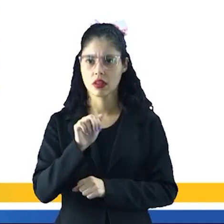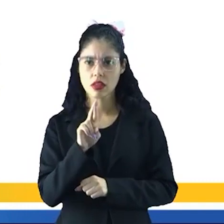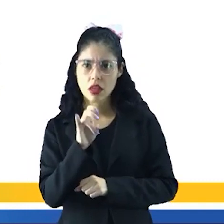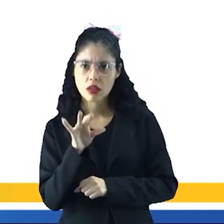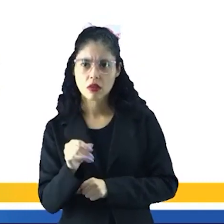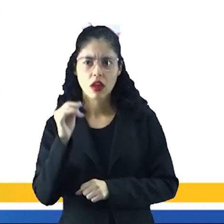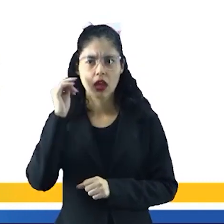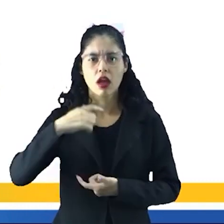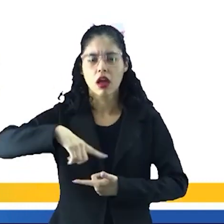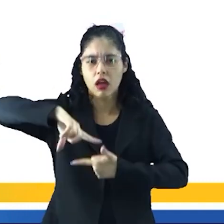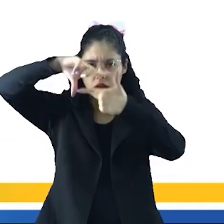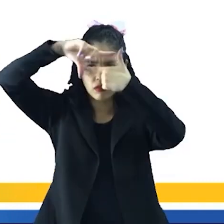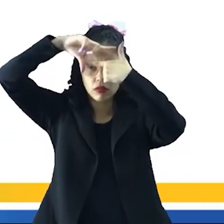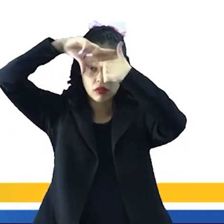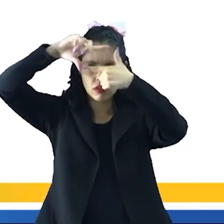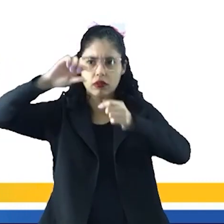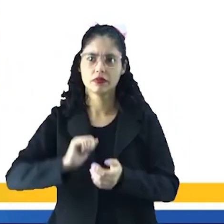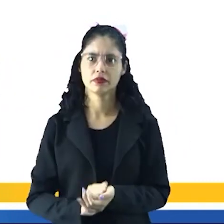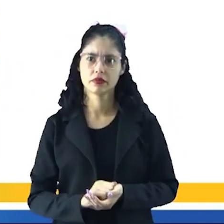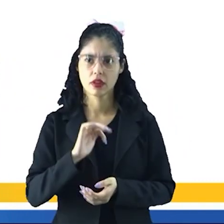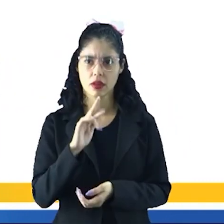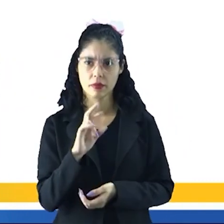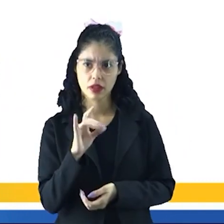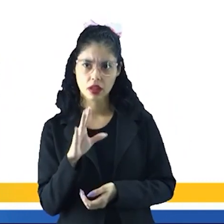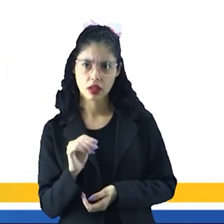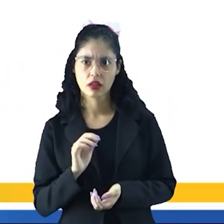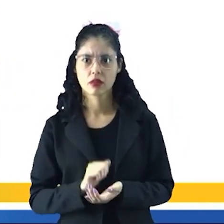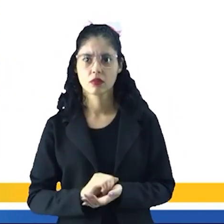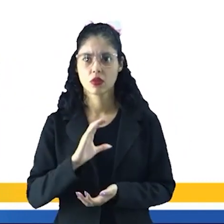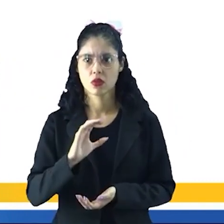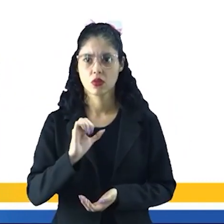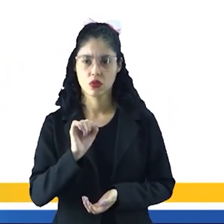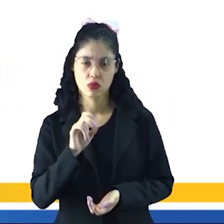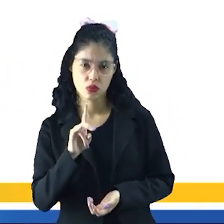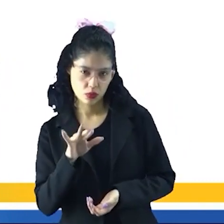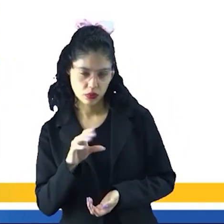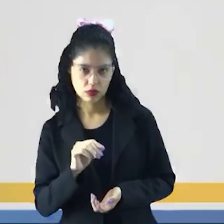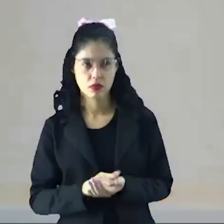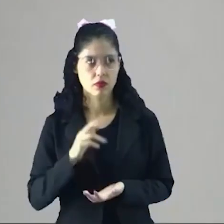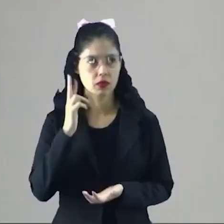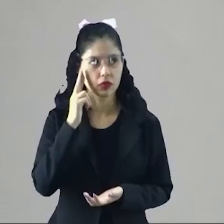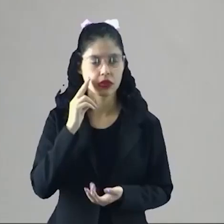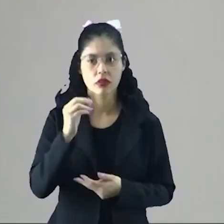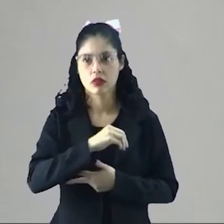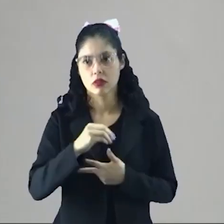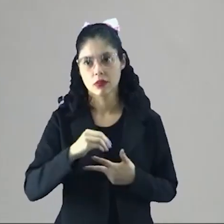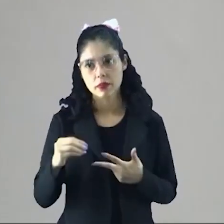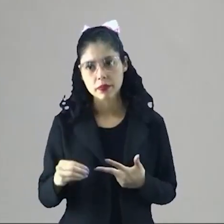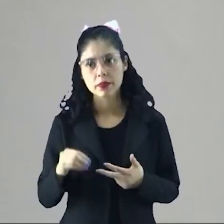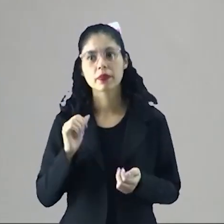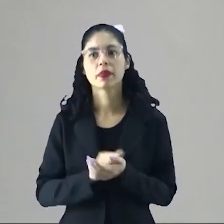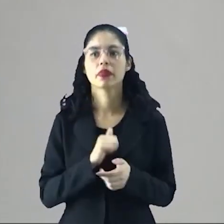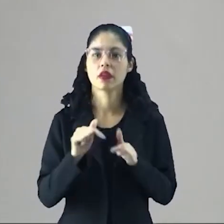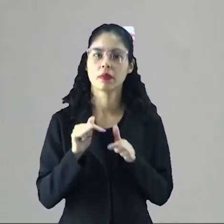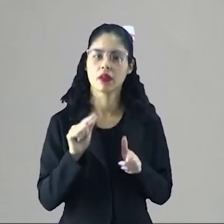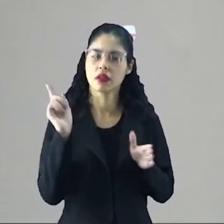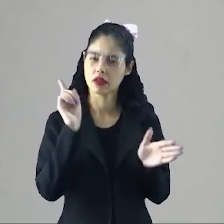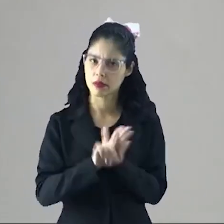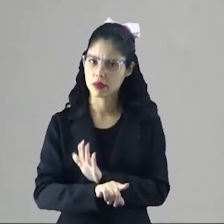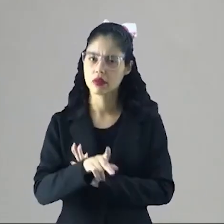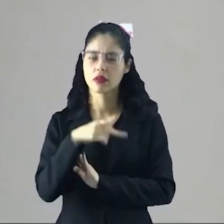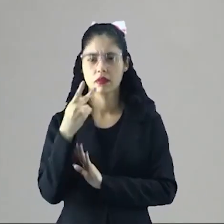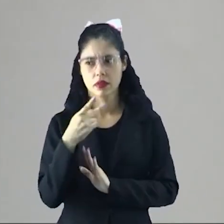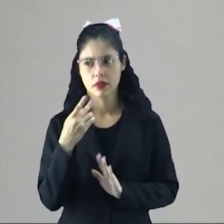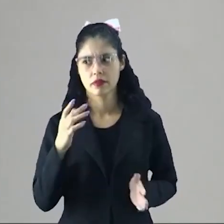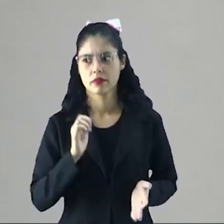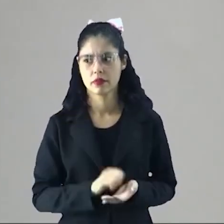censura, alienação, imperialismo e consumismo. Então, gente, é muito comum no Enem trabalhar essas questões